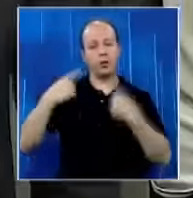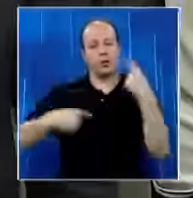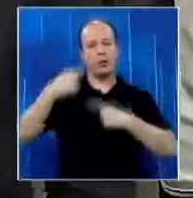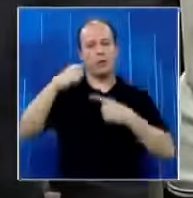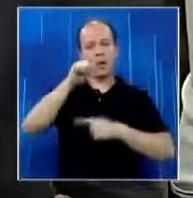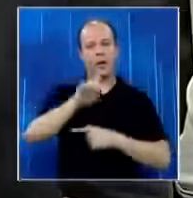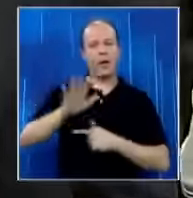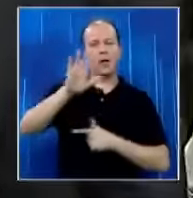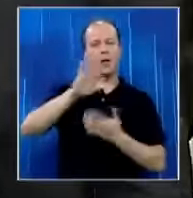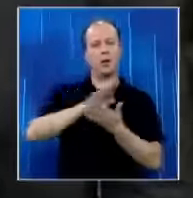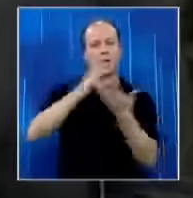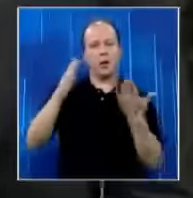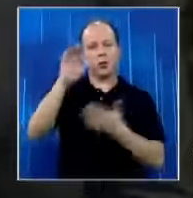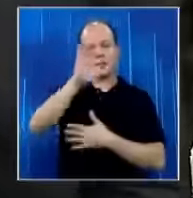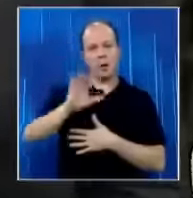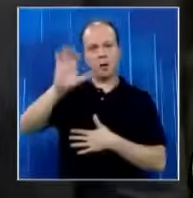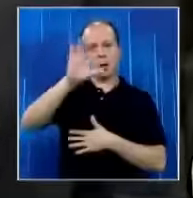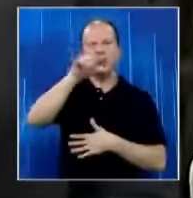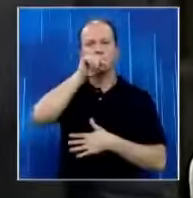debate Gazeta, Estadão, Twitter.